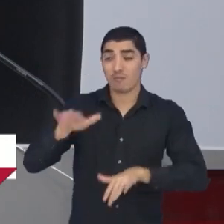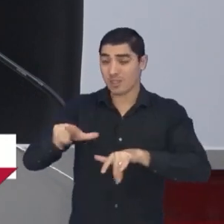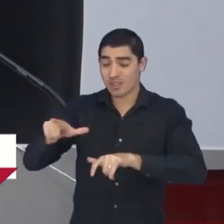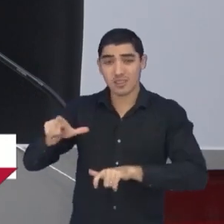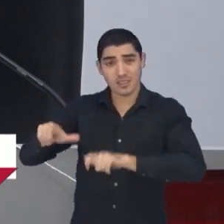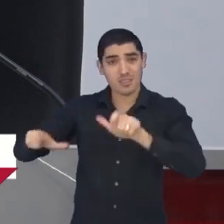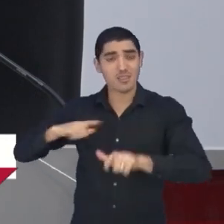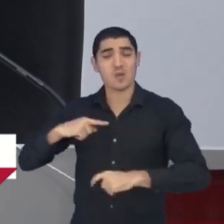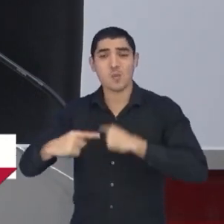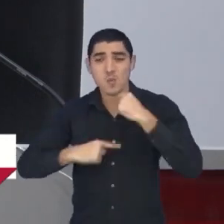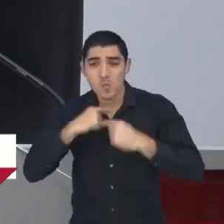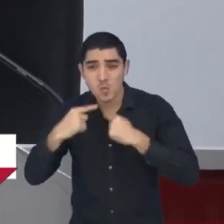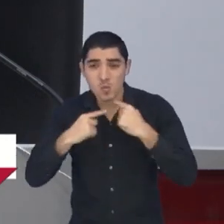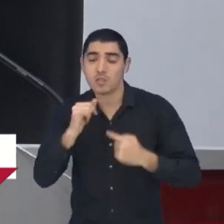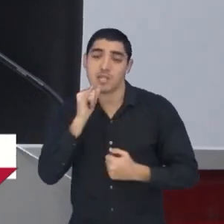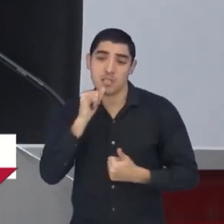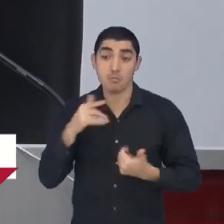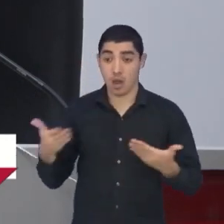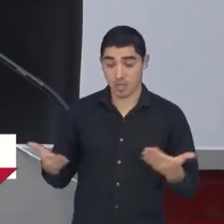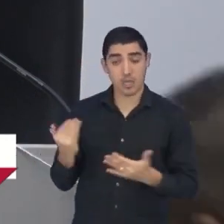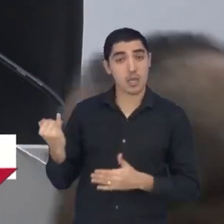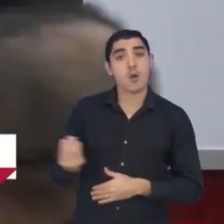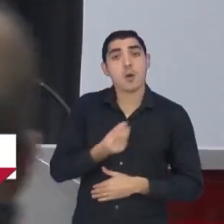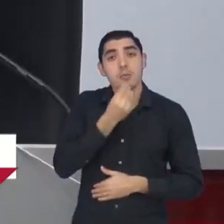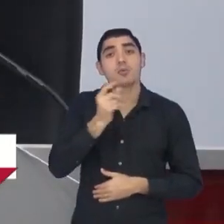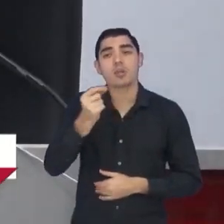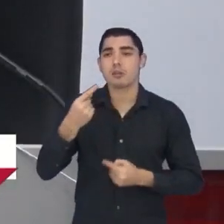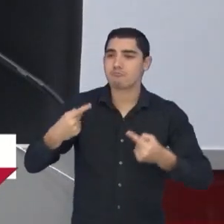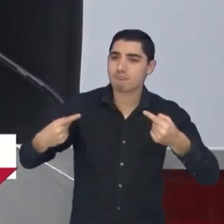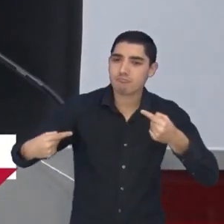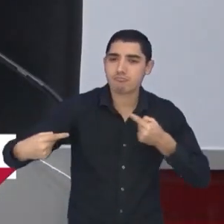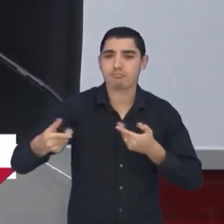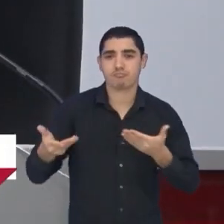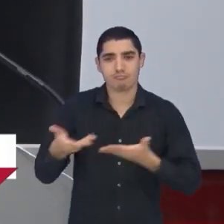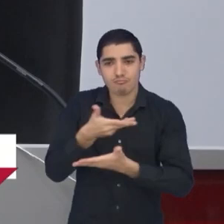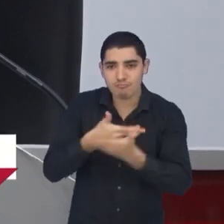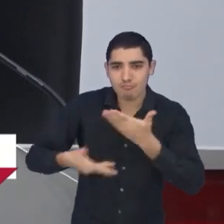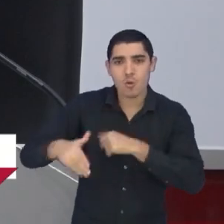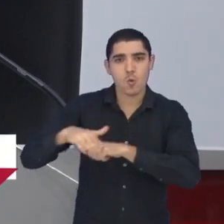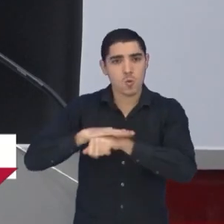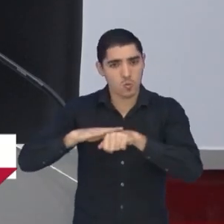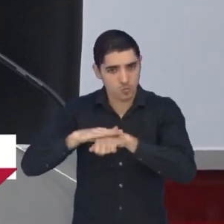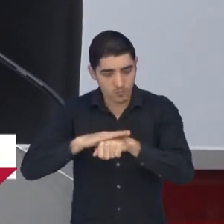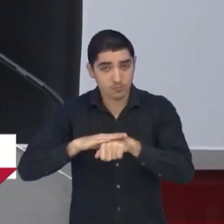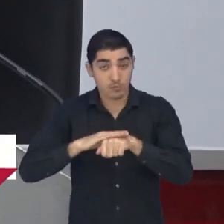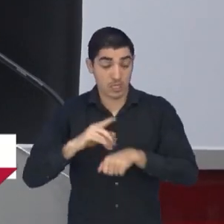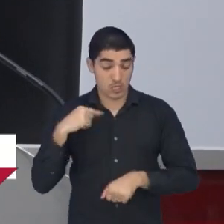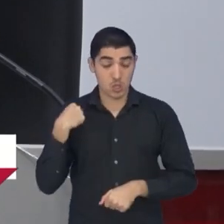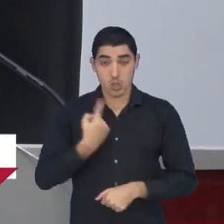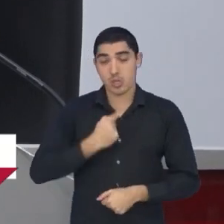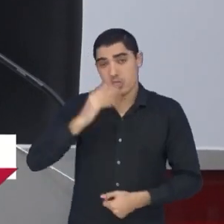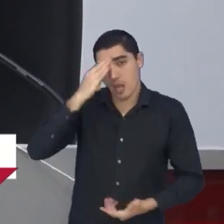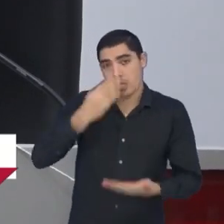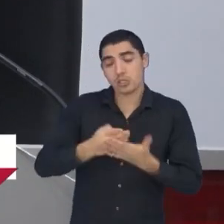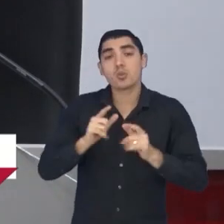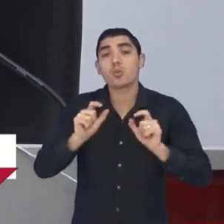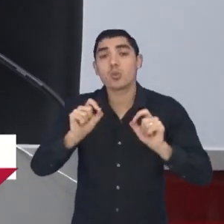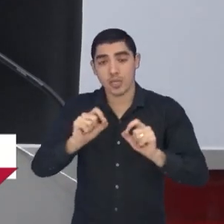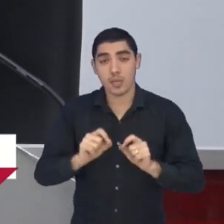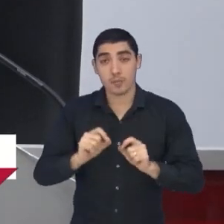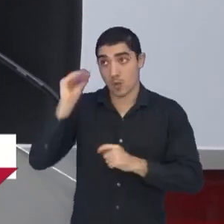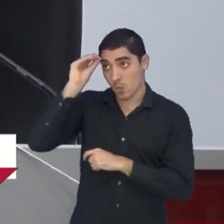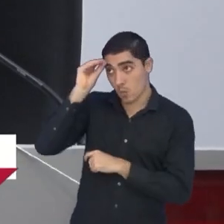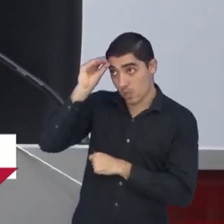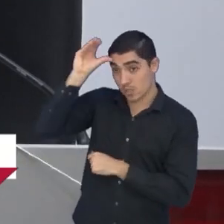de debate de diálogo e nós do Ministério Público de contas também acreditamos que o conhecimento é a